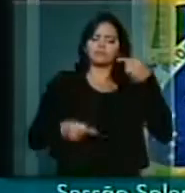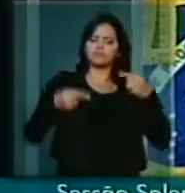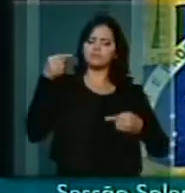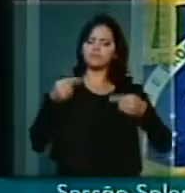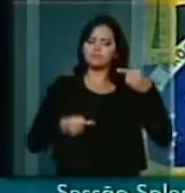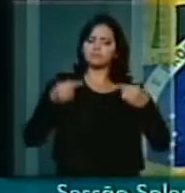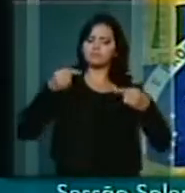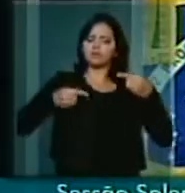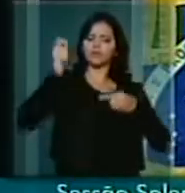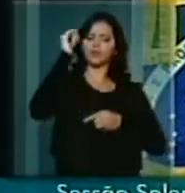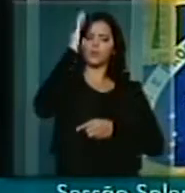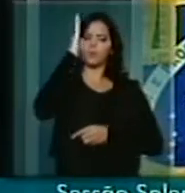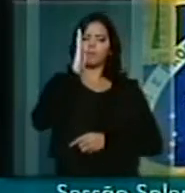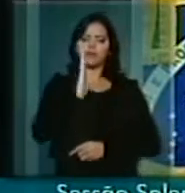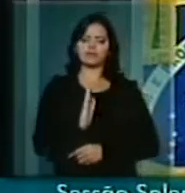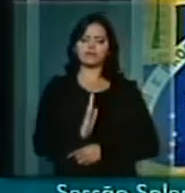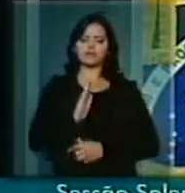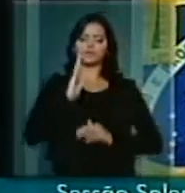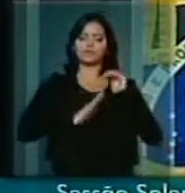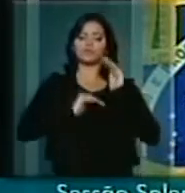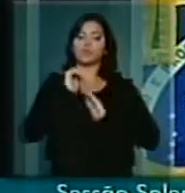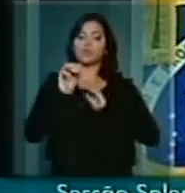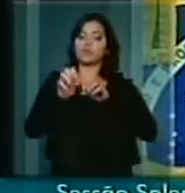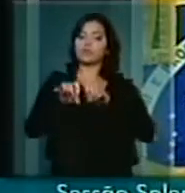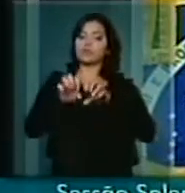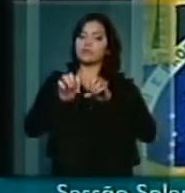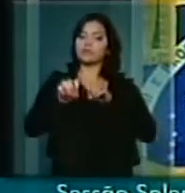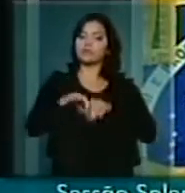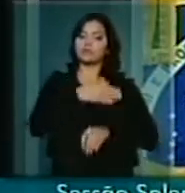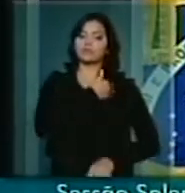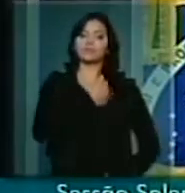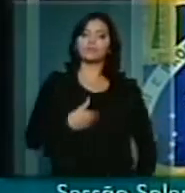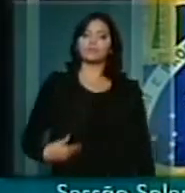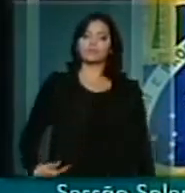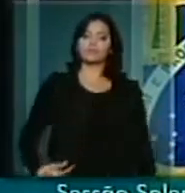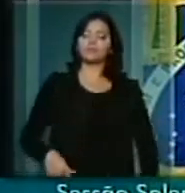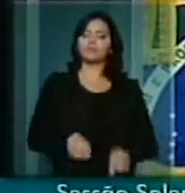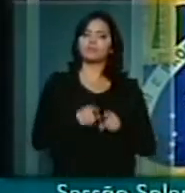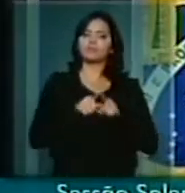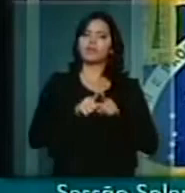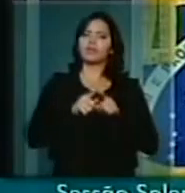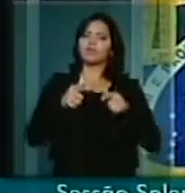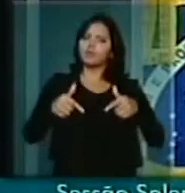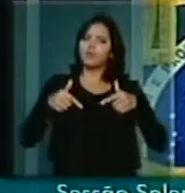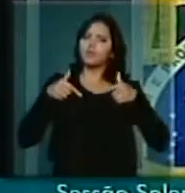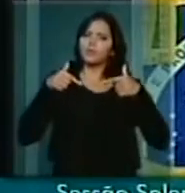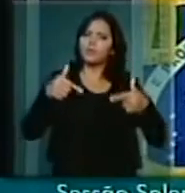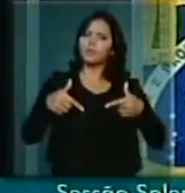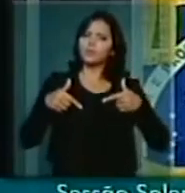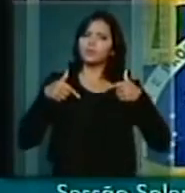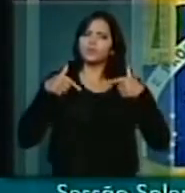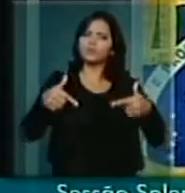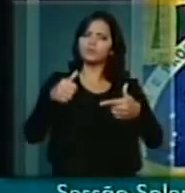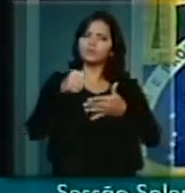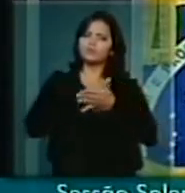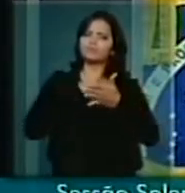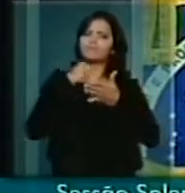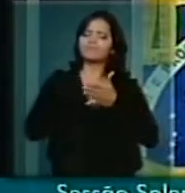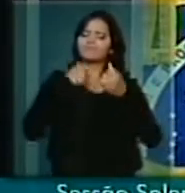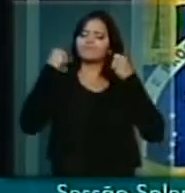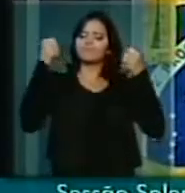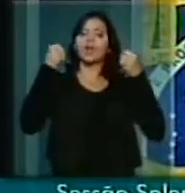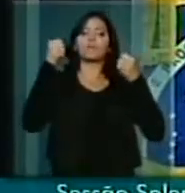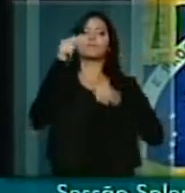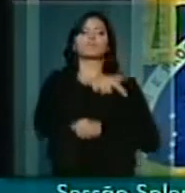neste país acerca do ensino público, e através de muita luta de professores,